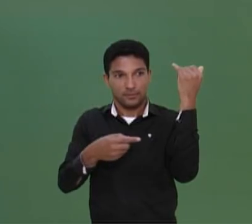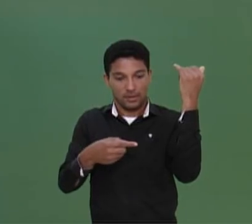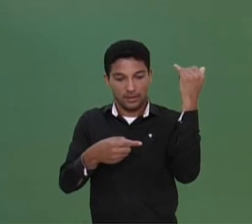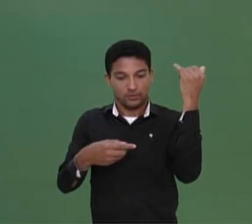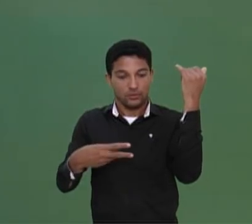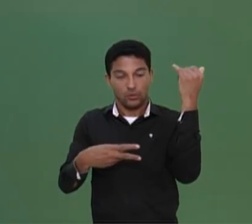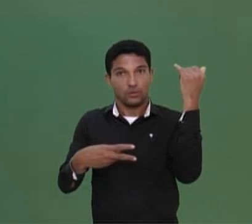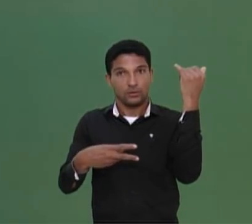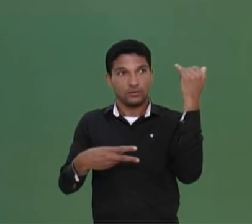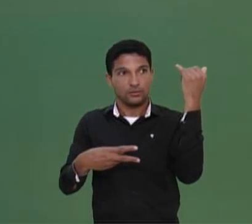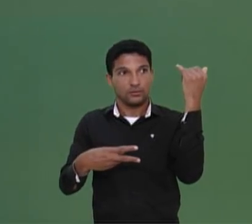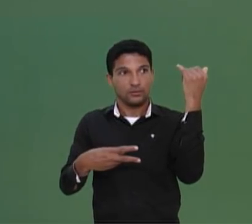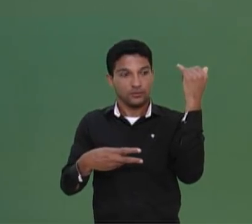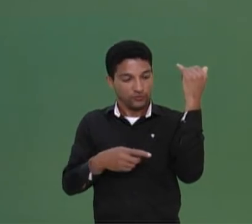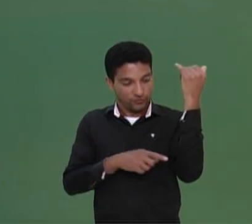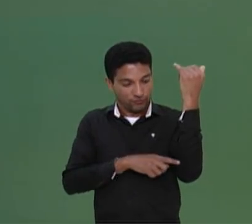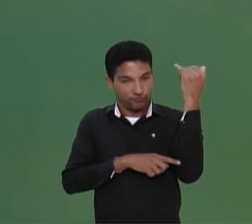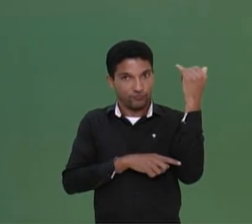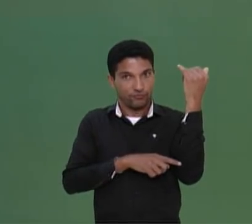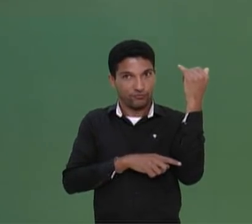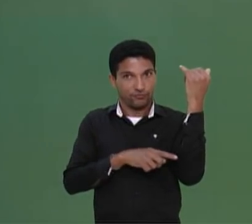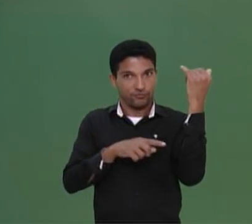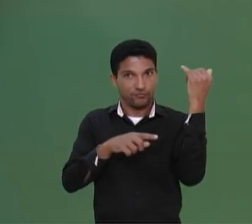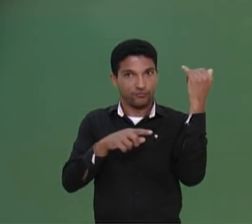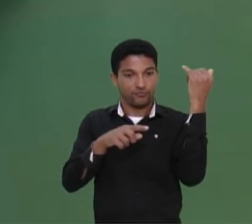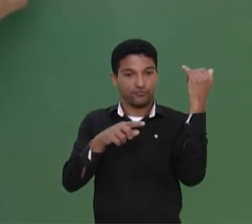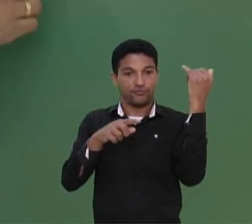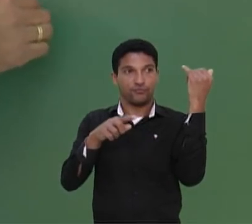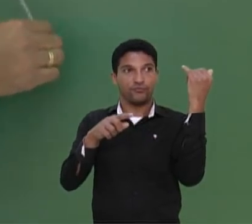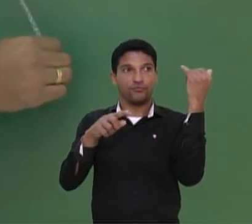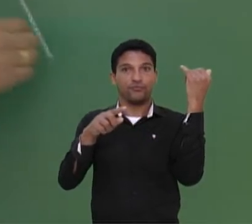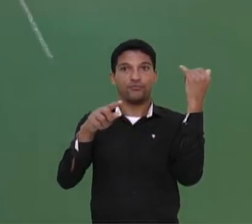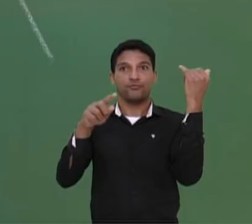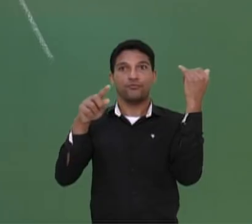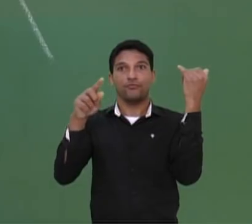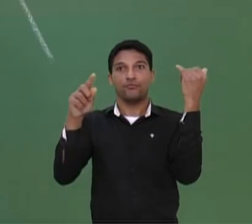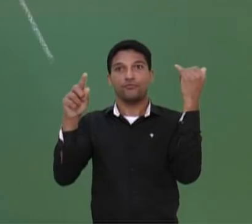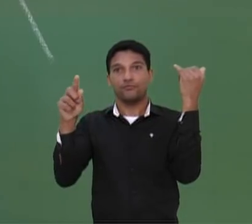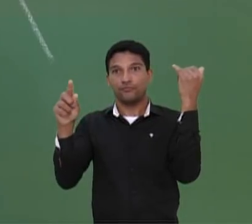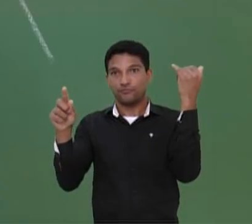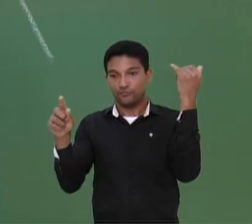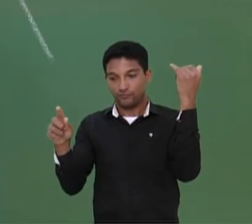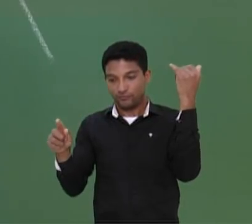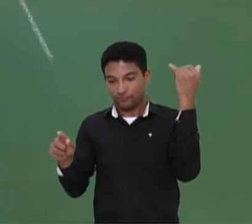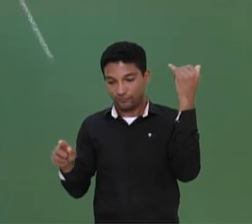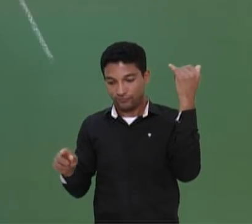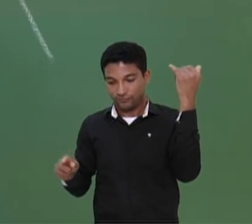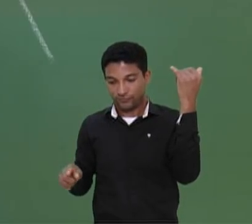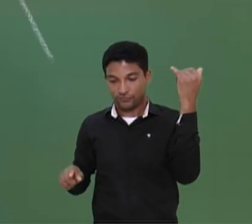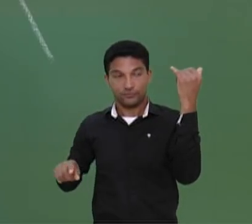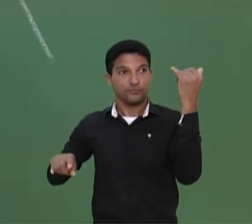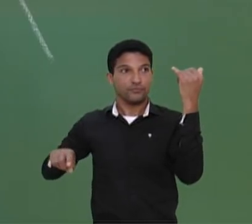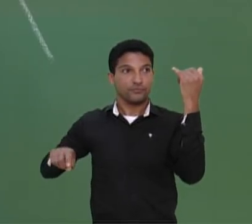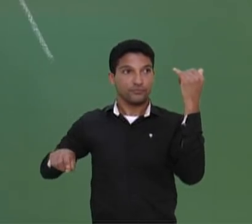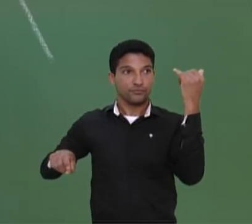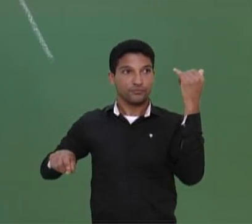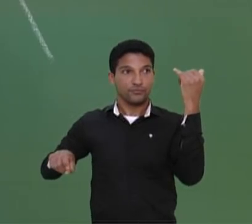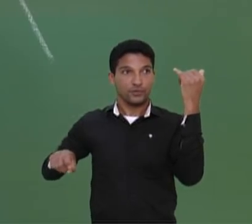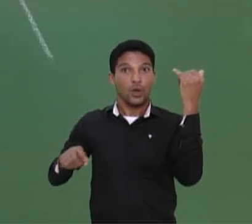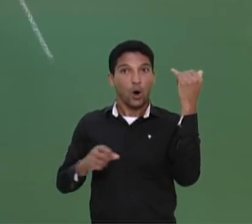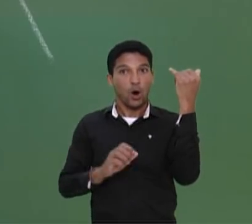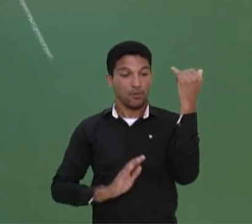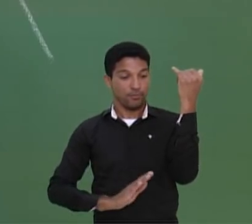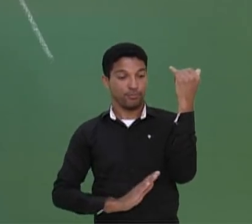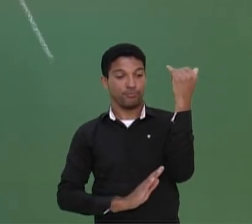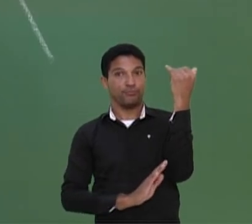que vai subir aqui e vai descer me chama lá tá tá crescendo